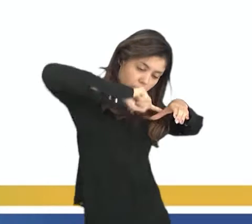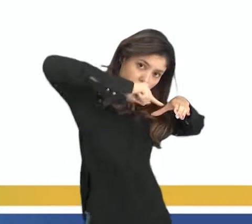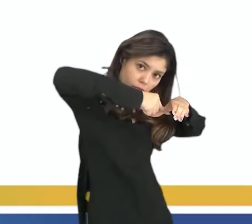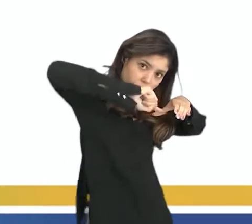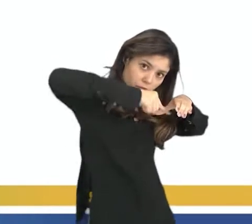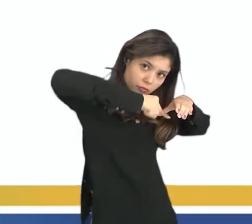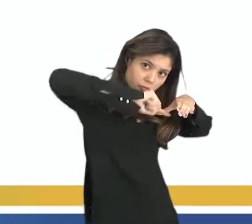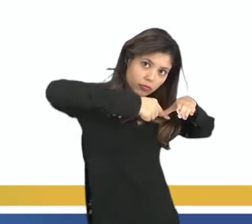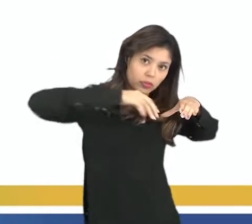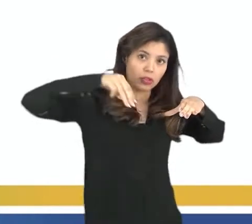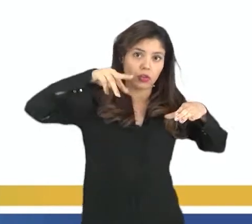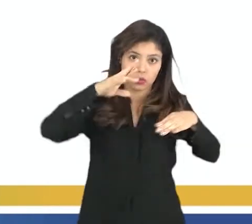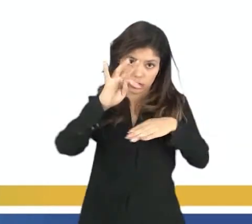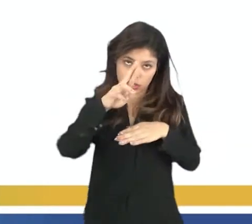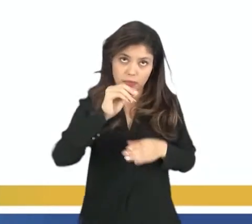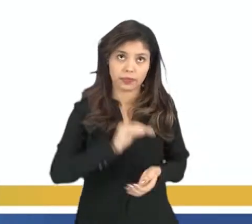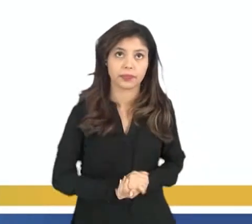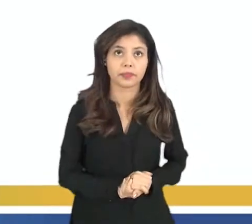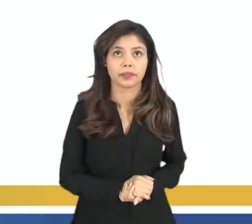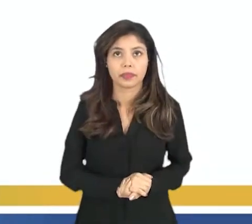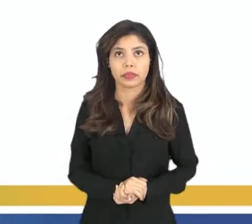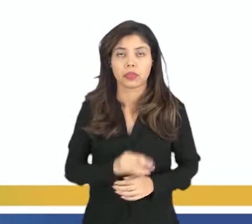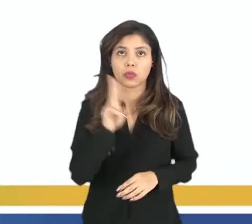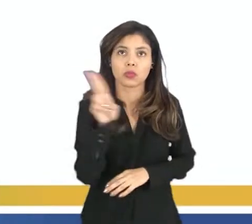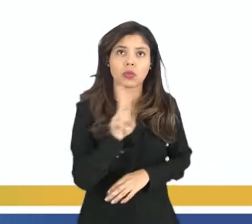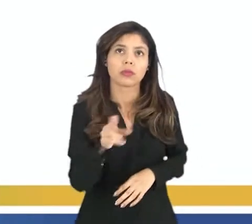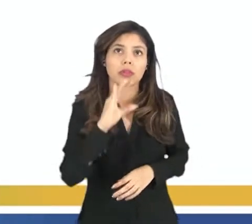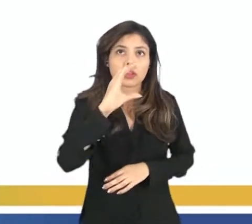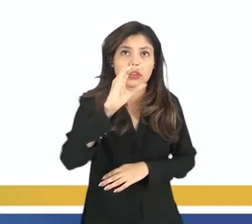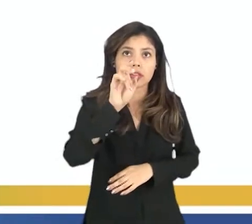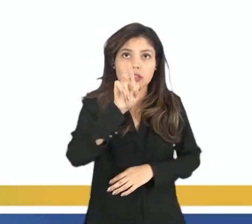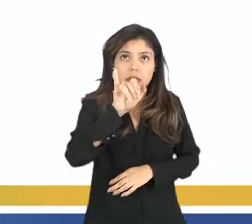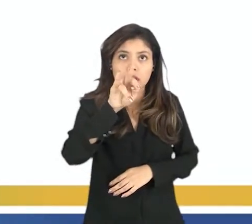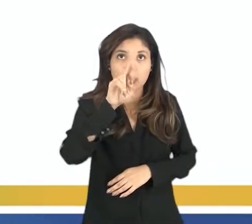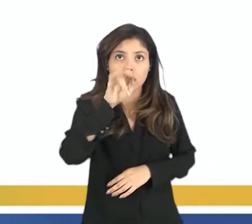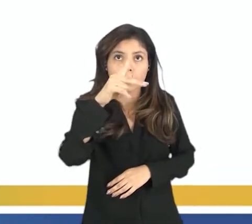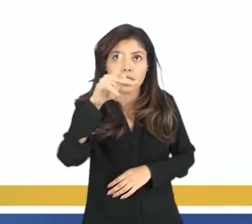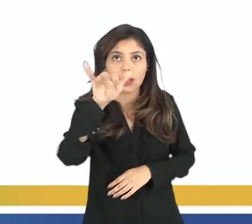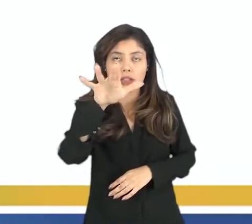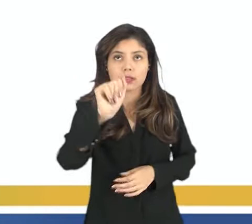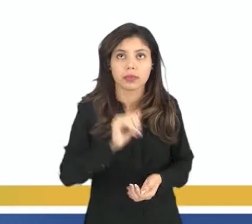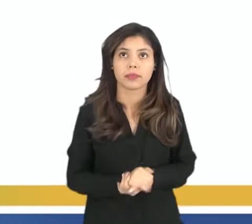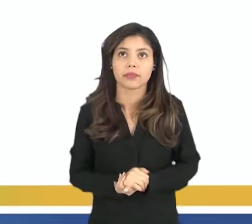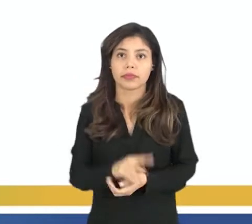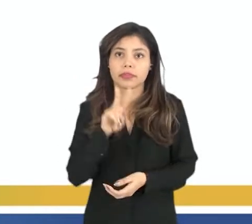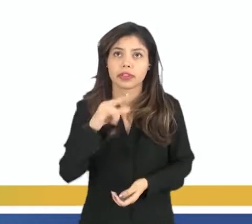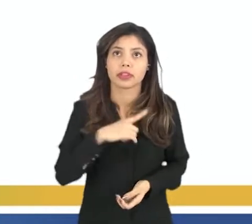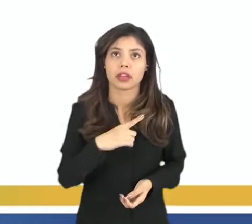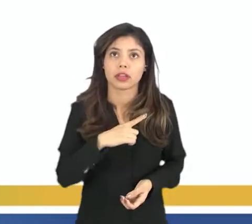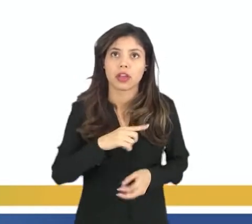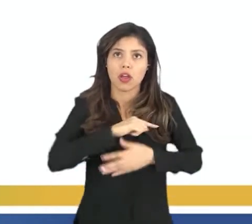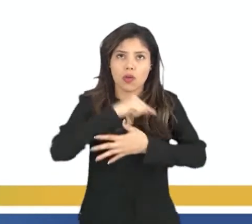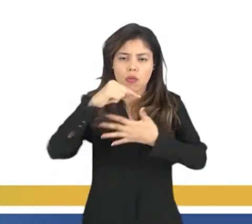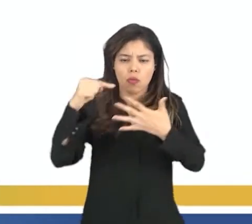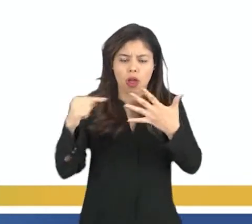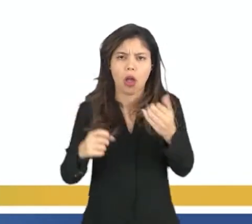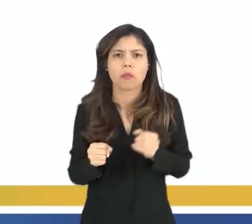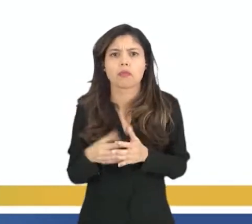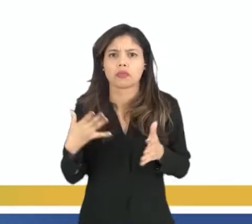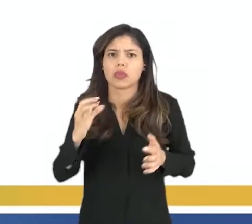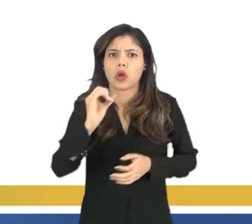uma parte mais líquida, mais fluida, nós vamos chamar de citoplasma. E no citoplasma a gente vai ter uma série de